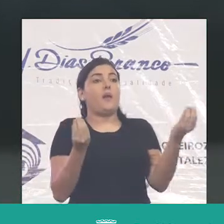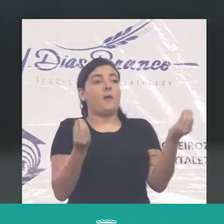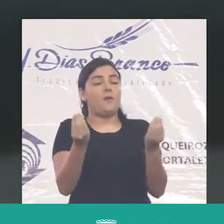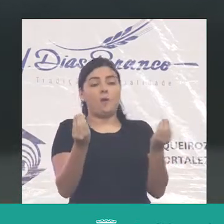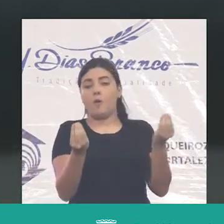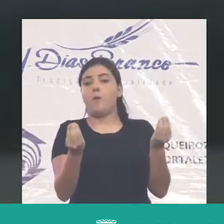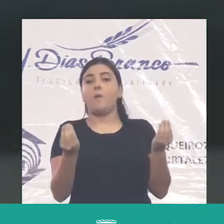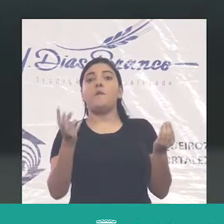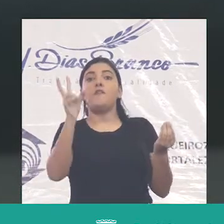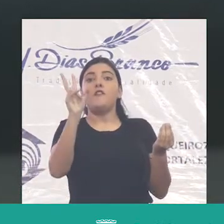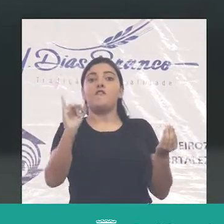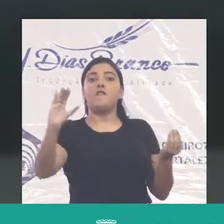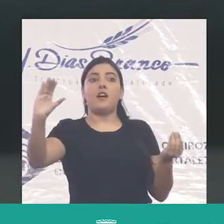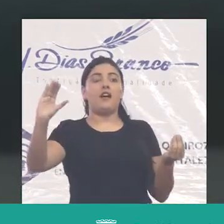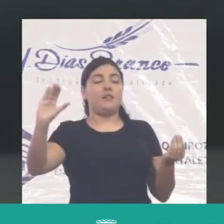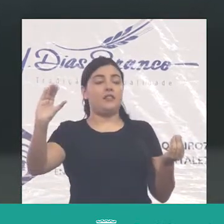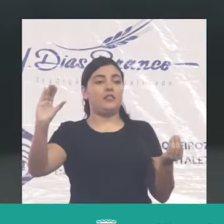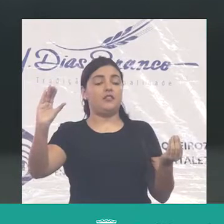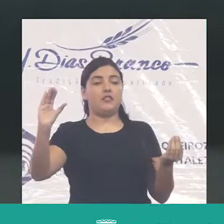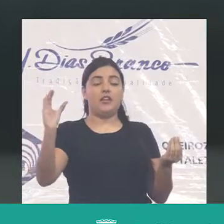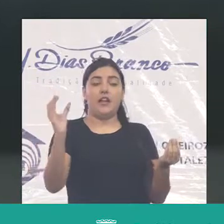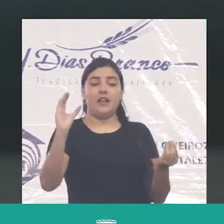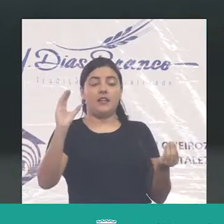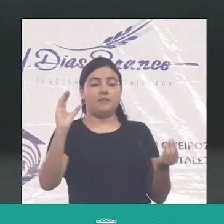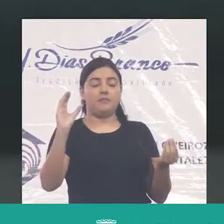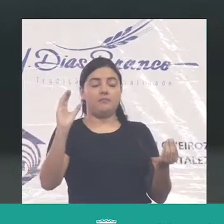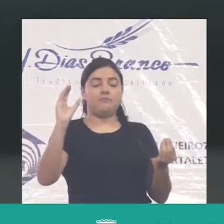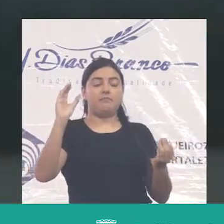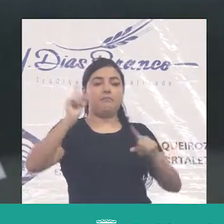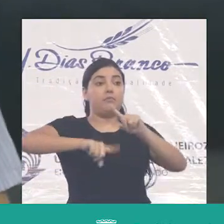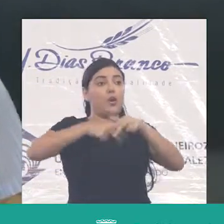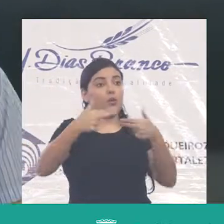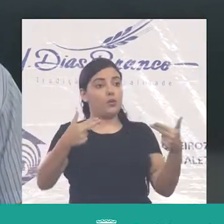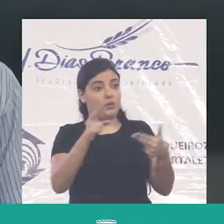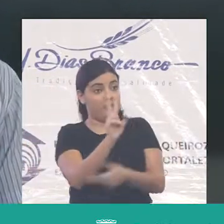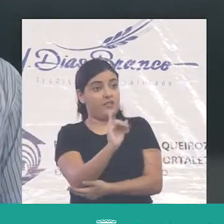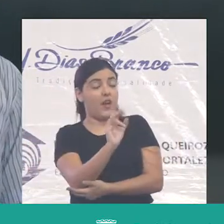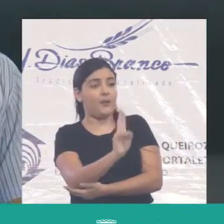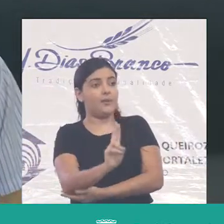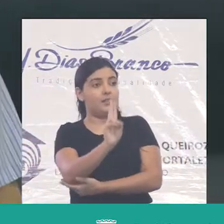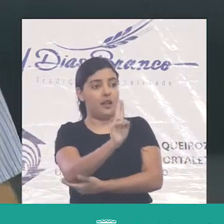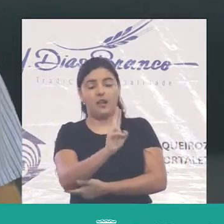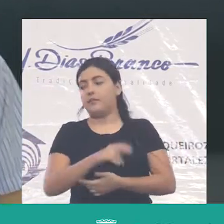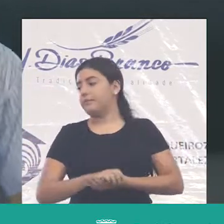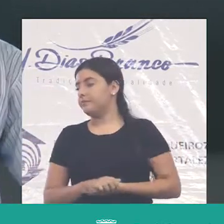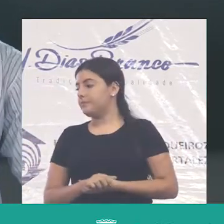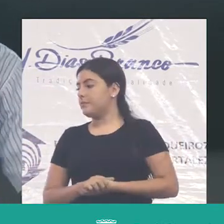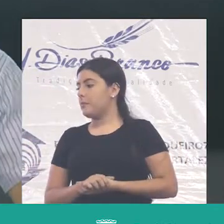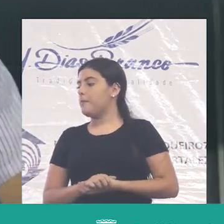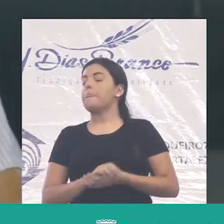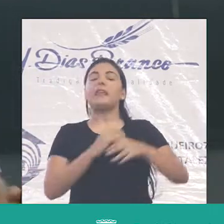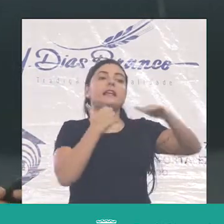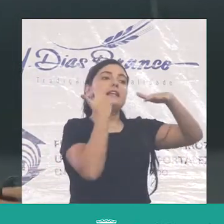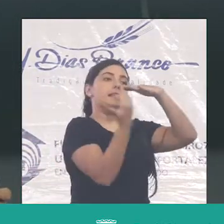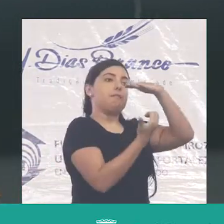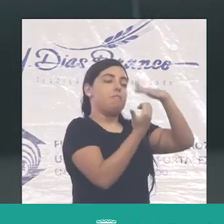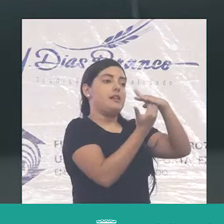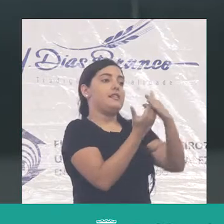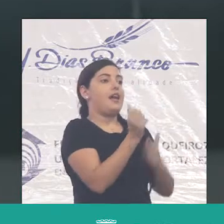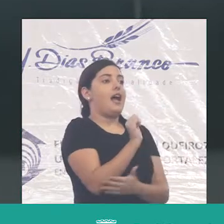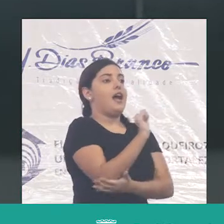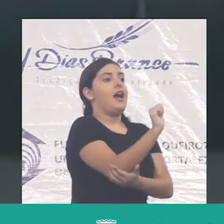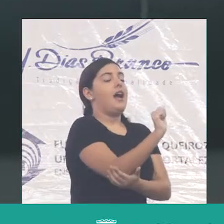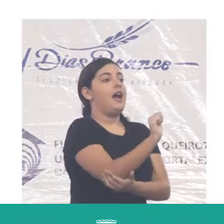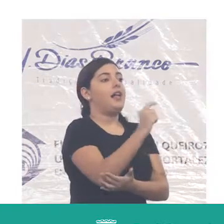me fornece o impermeabilizante. Se vocês olharem, o fabricante A